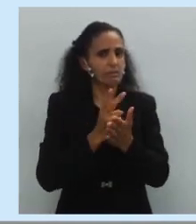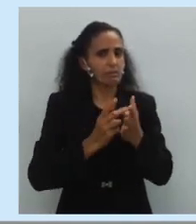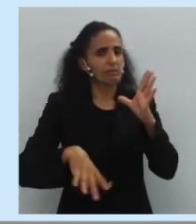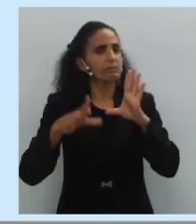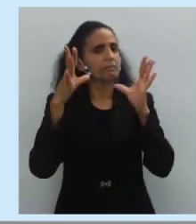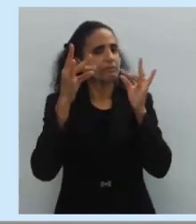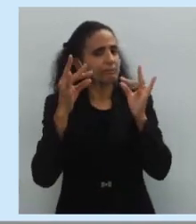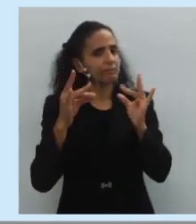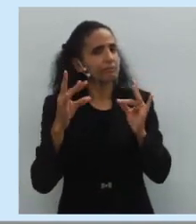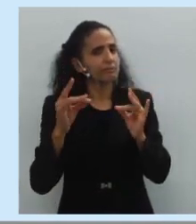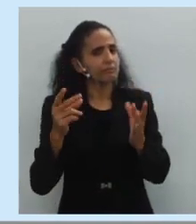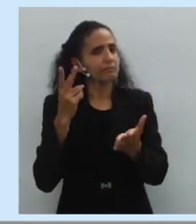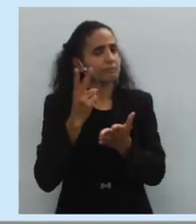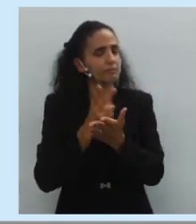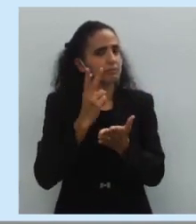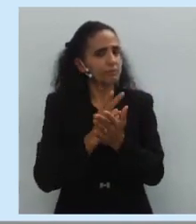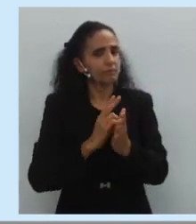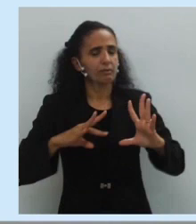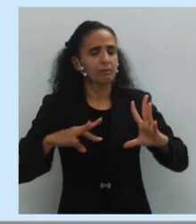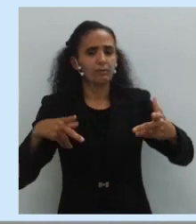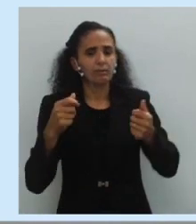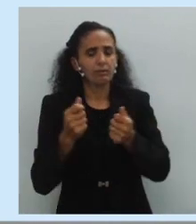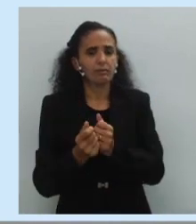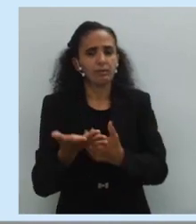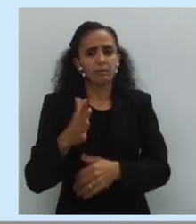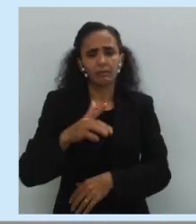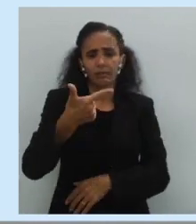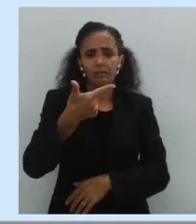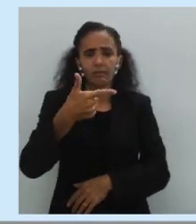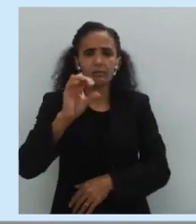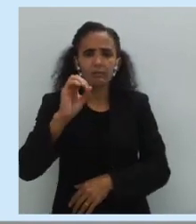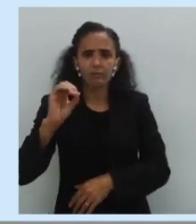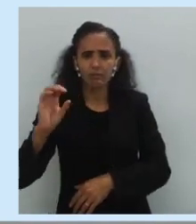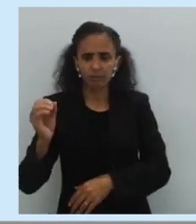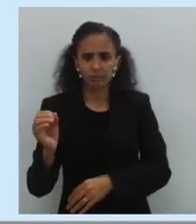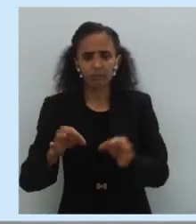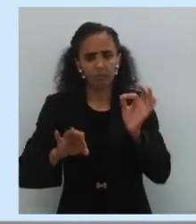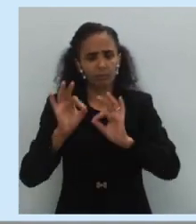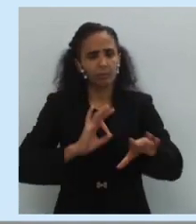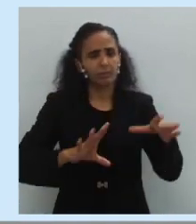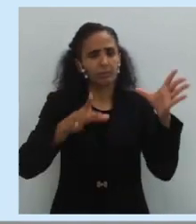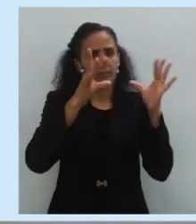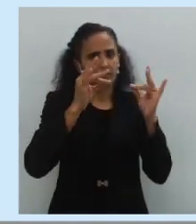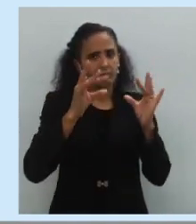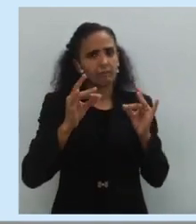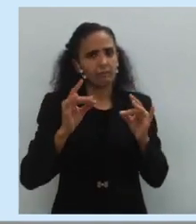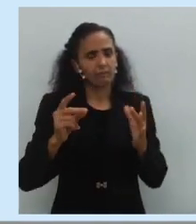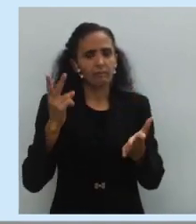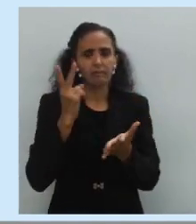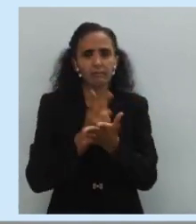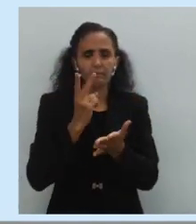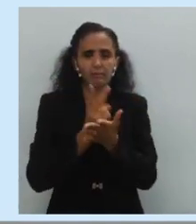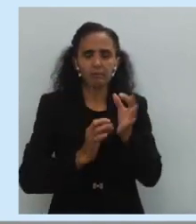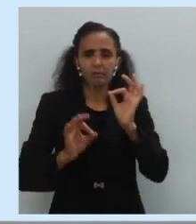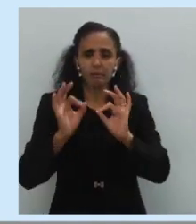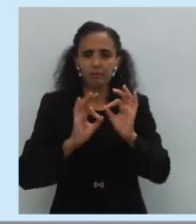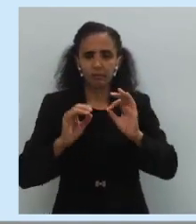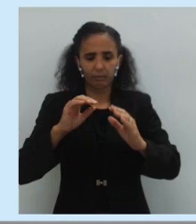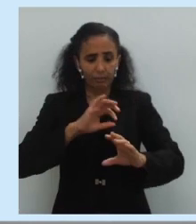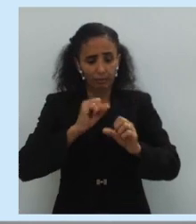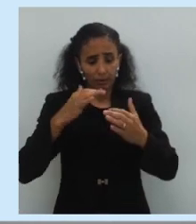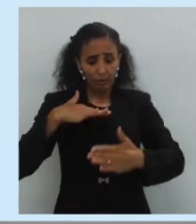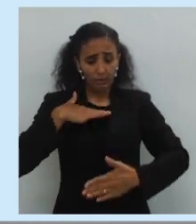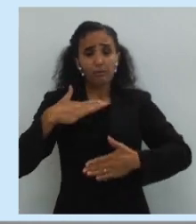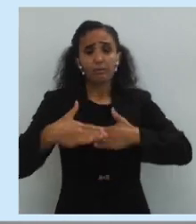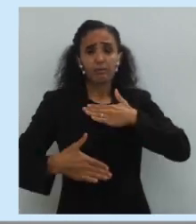a contagem do CD4 ela cair para menos de 200 células por microlitro de sangue,